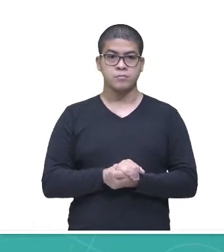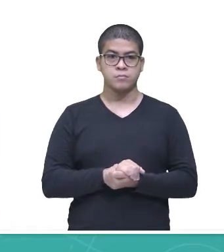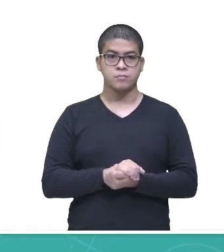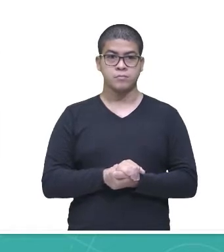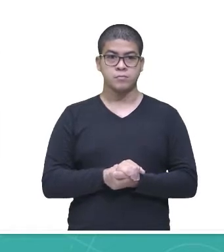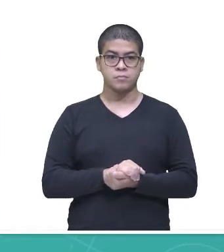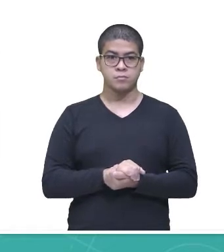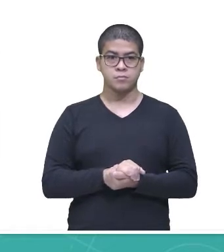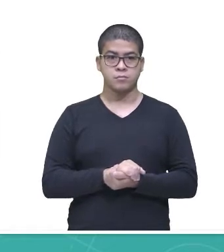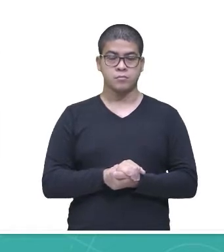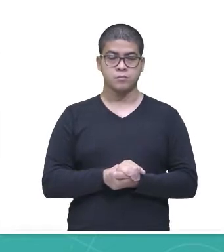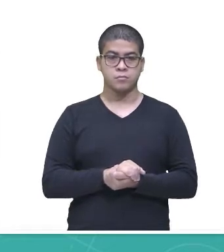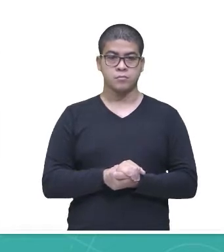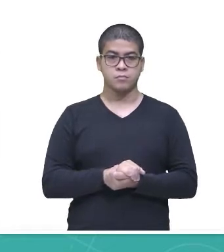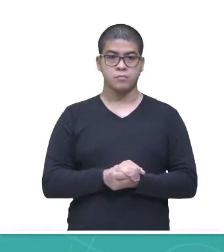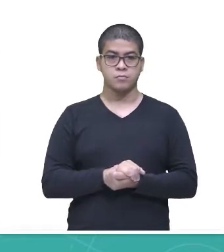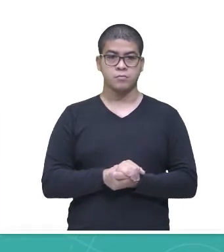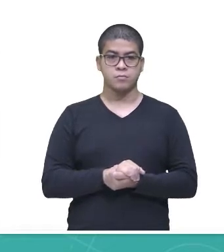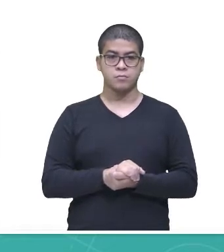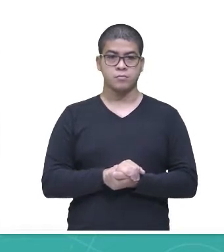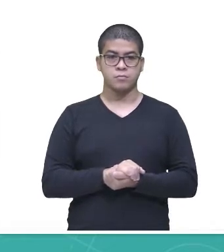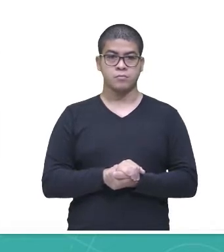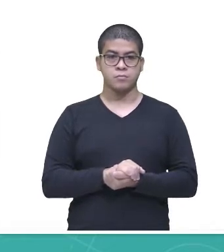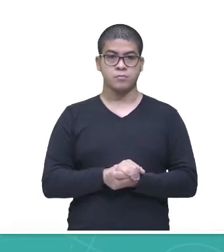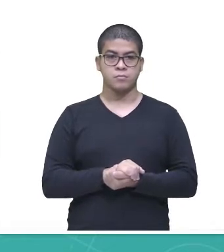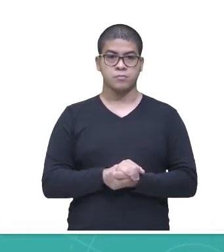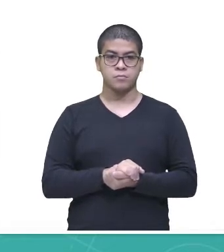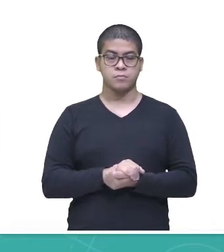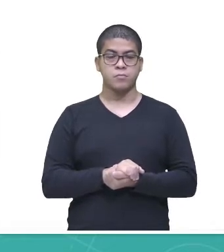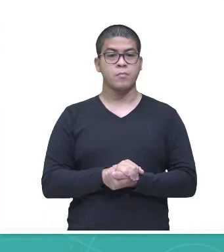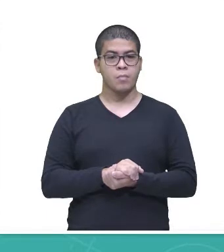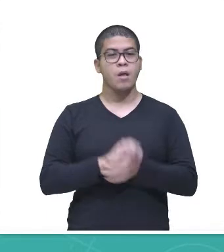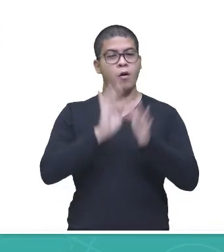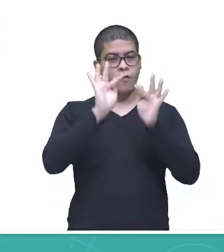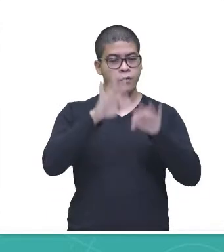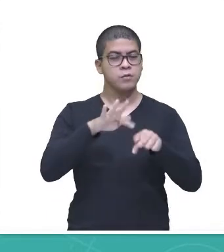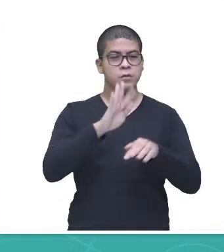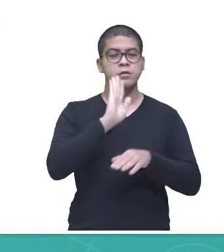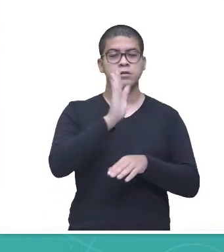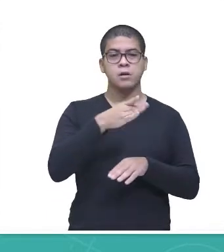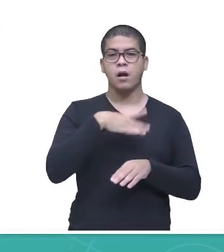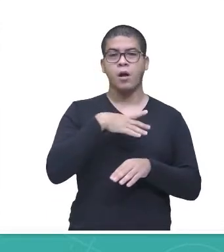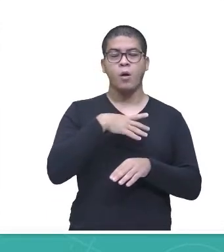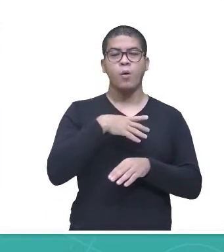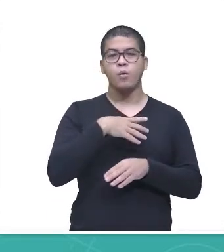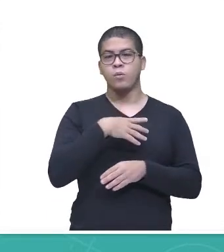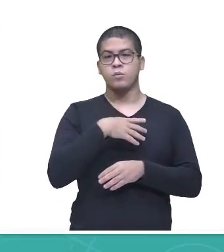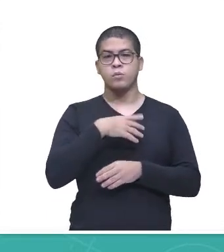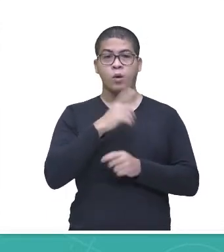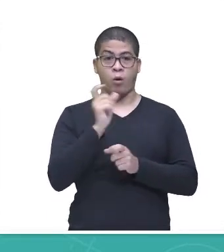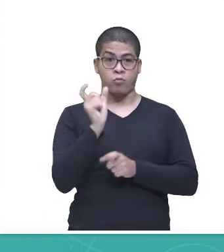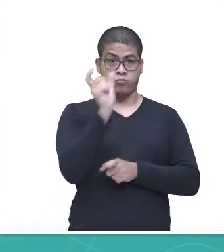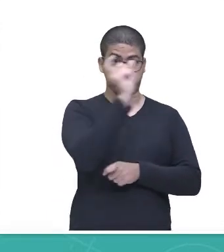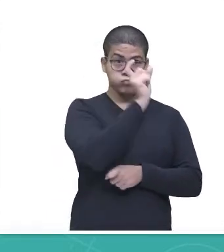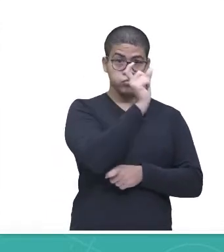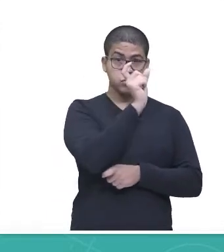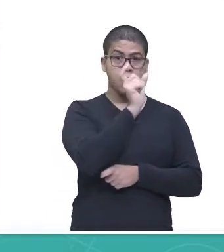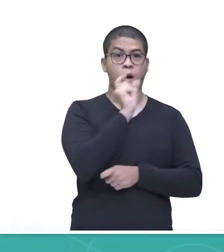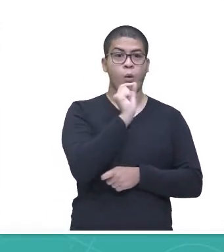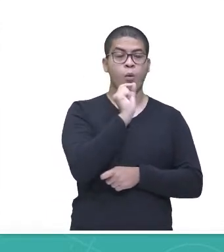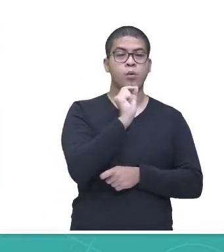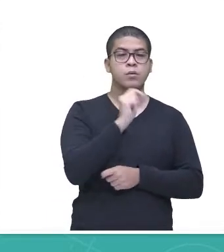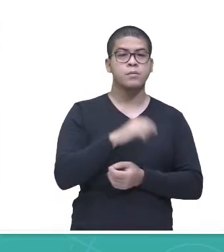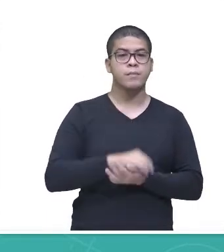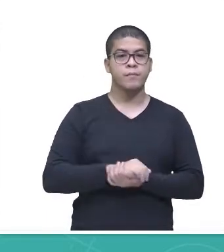a 68 minutos. E finalmente a gente vai somar a casa dos graus.